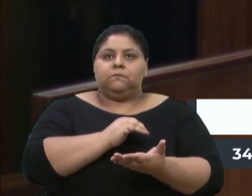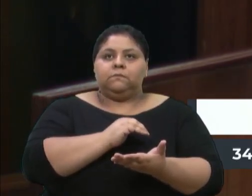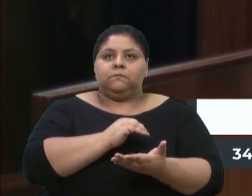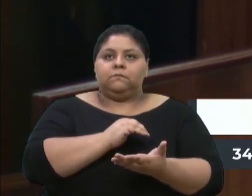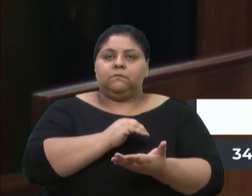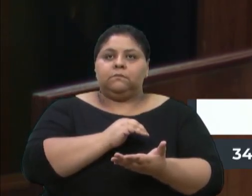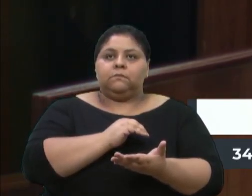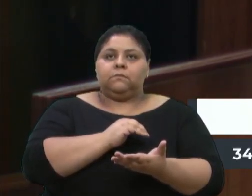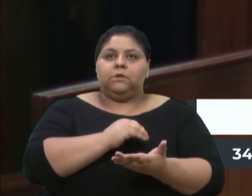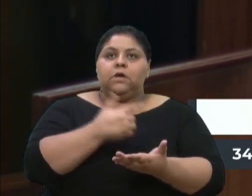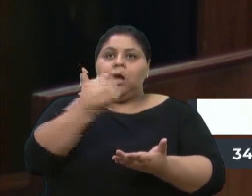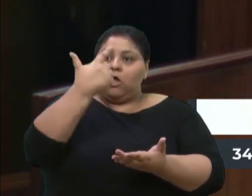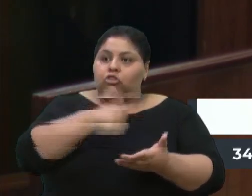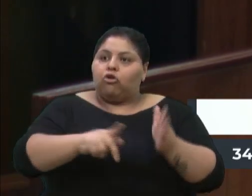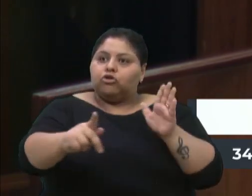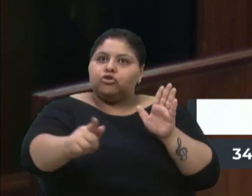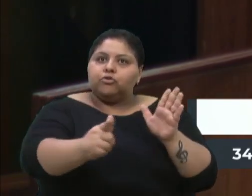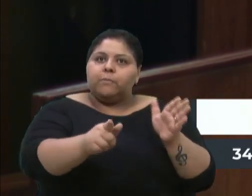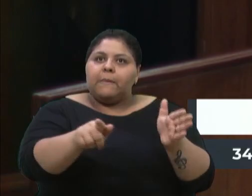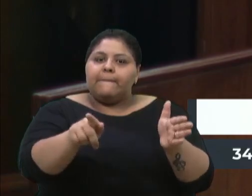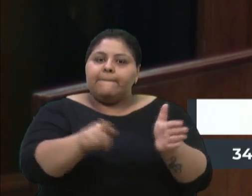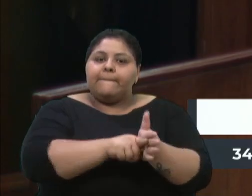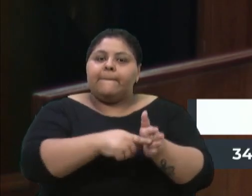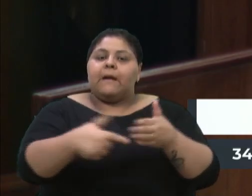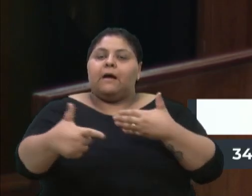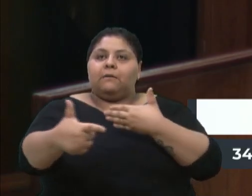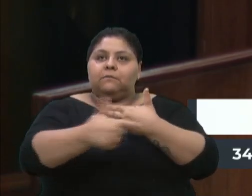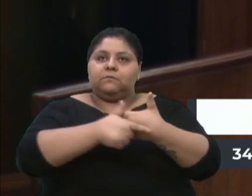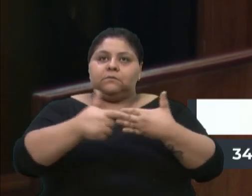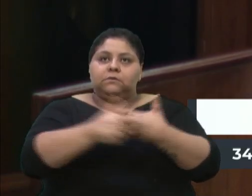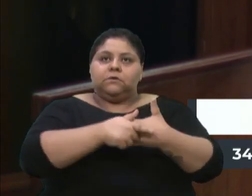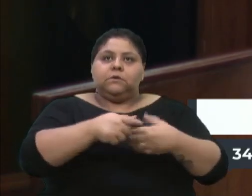É o nosso papel, fiscalizar, e nós